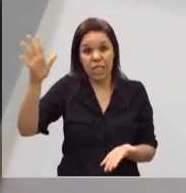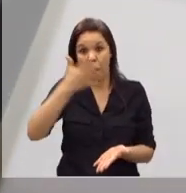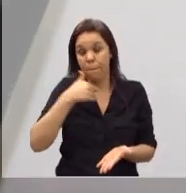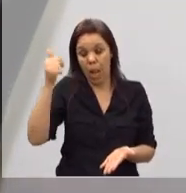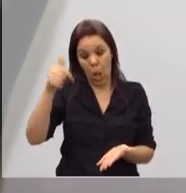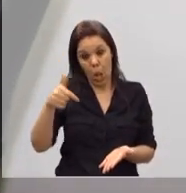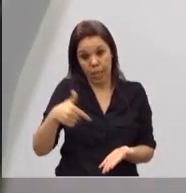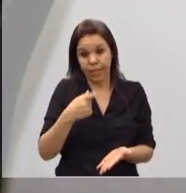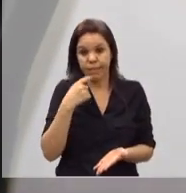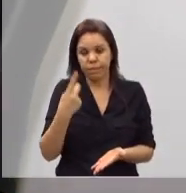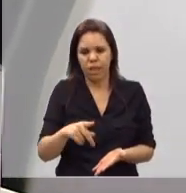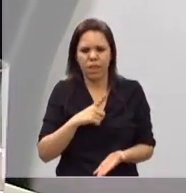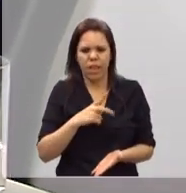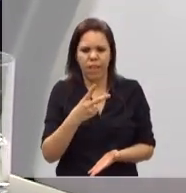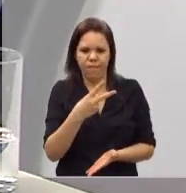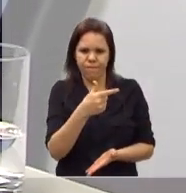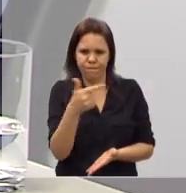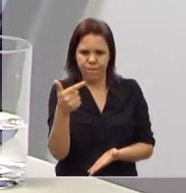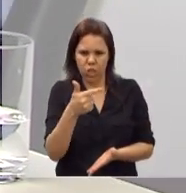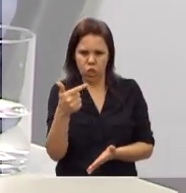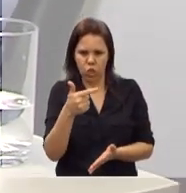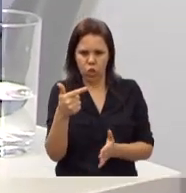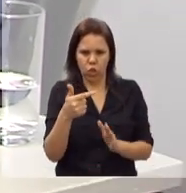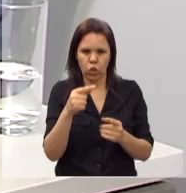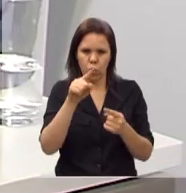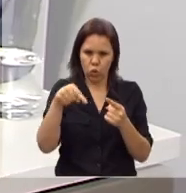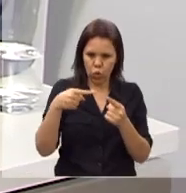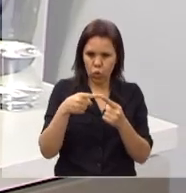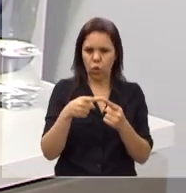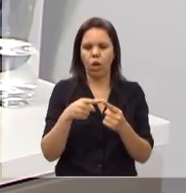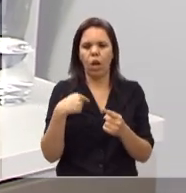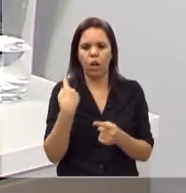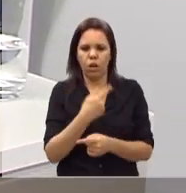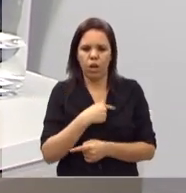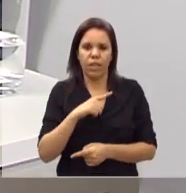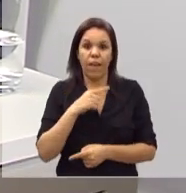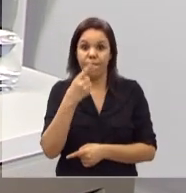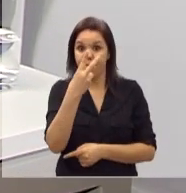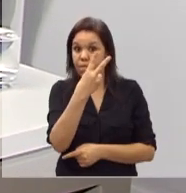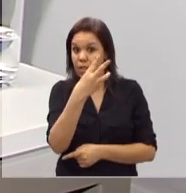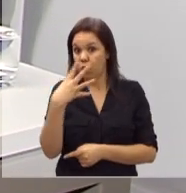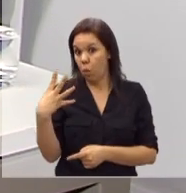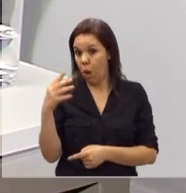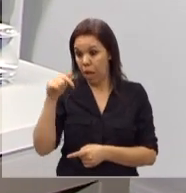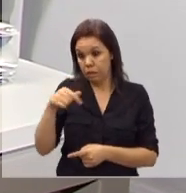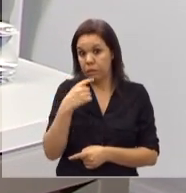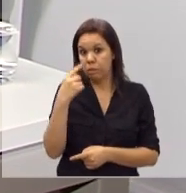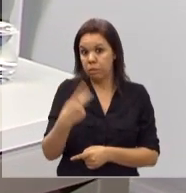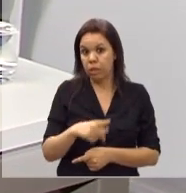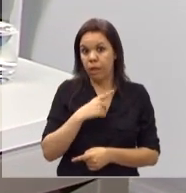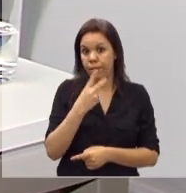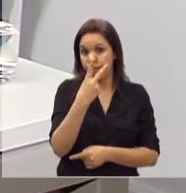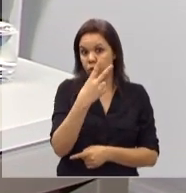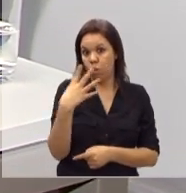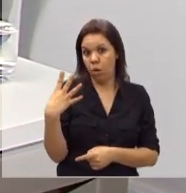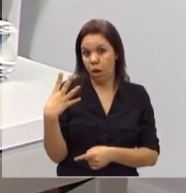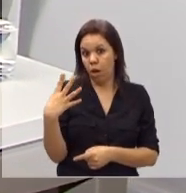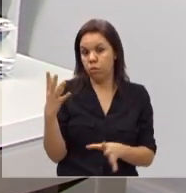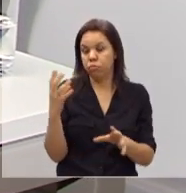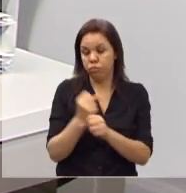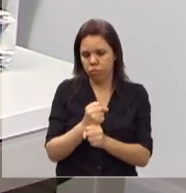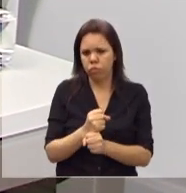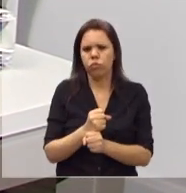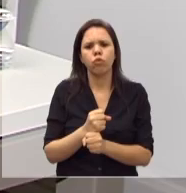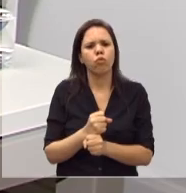o Plano Nacional tem 22 metas, nosso plano aqui tem 24 metas, que ele engloba de tudo, desde